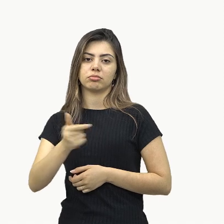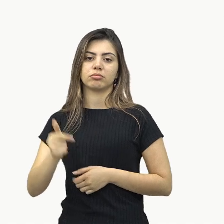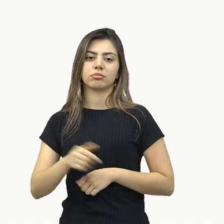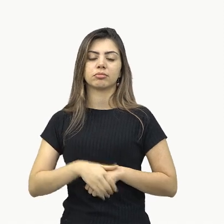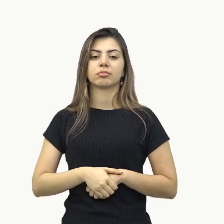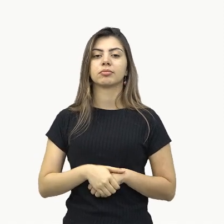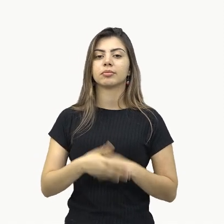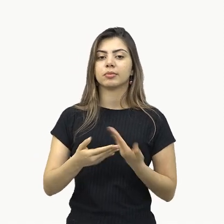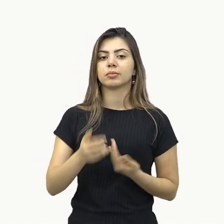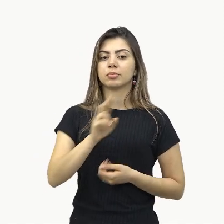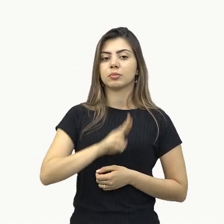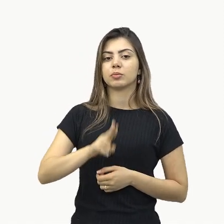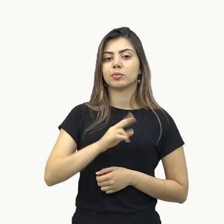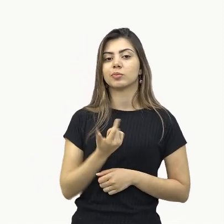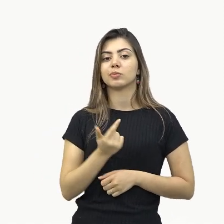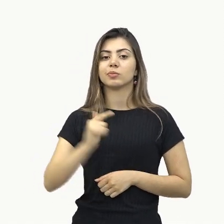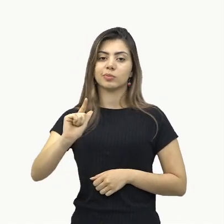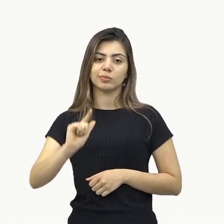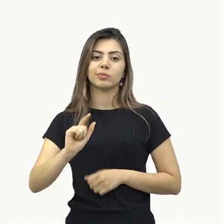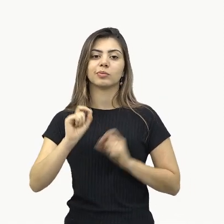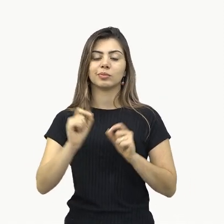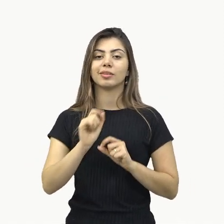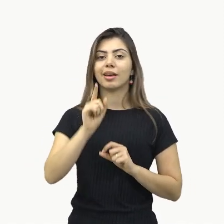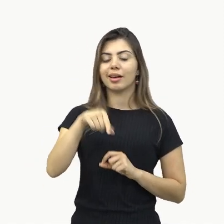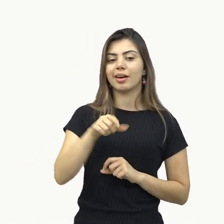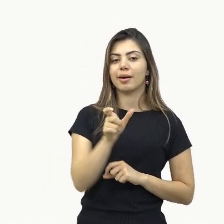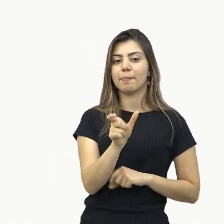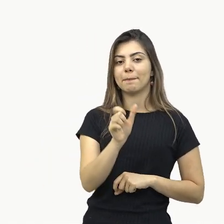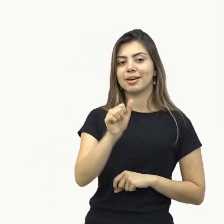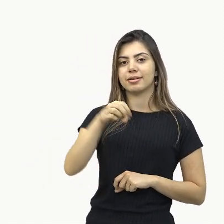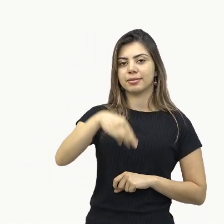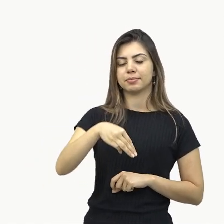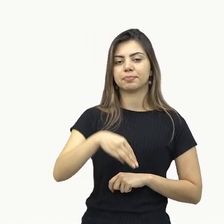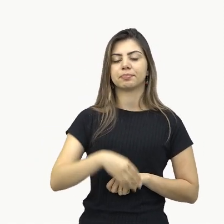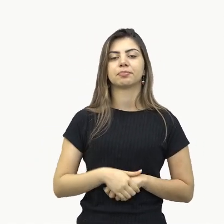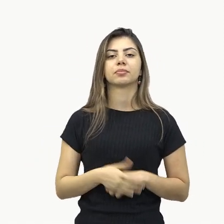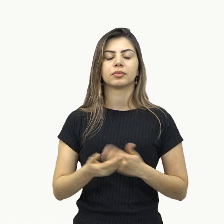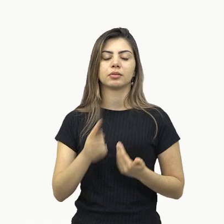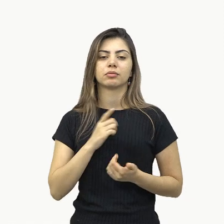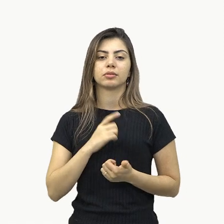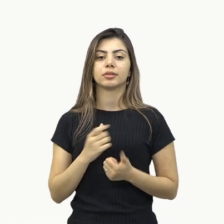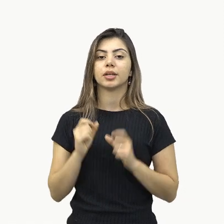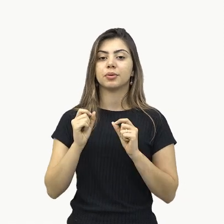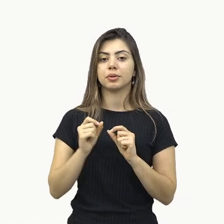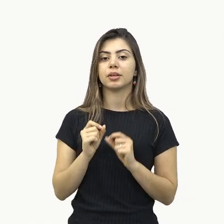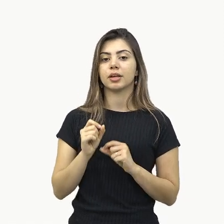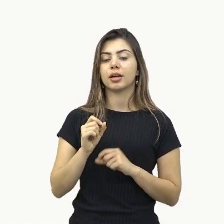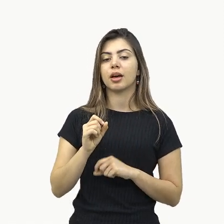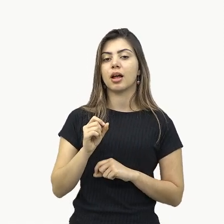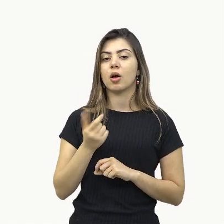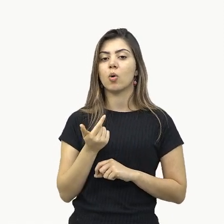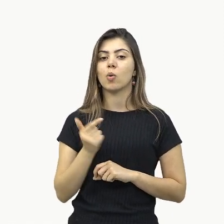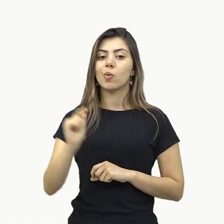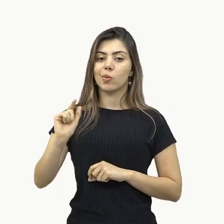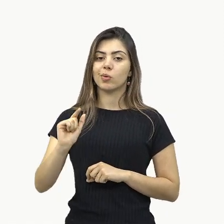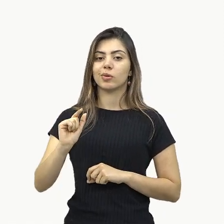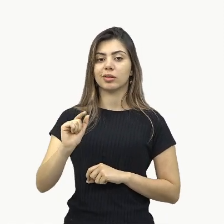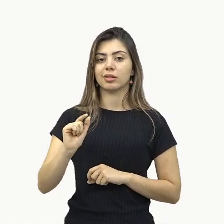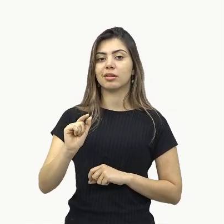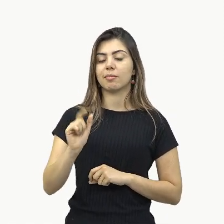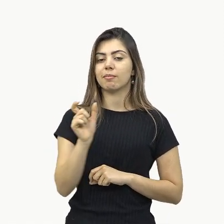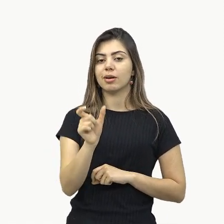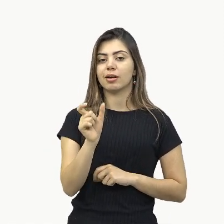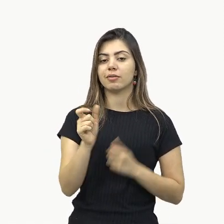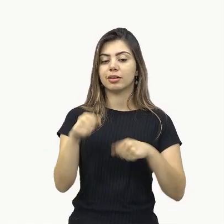estou nos 17 anos de idade. Então é mais ou menos essa tradução. Então eu substituo tenho por estou. Quer dizer, eu estou nessa